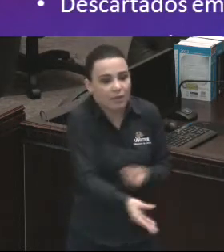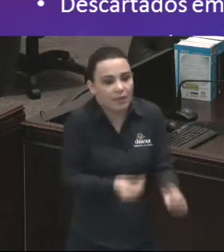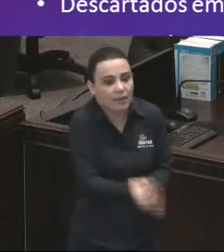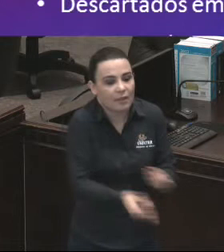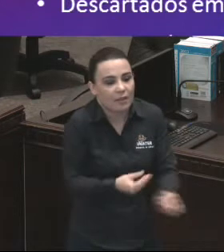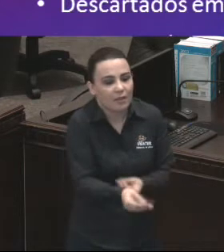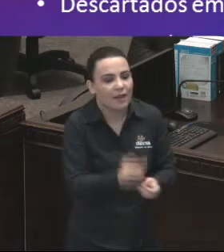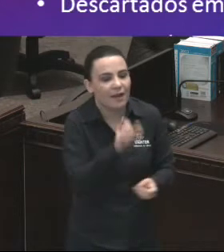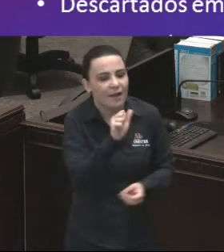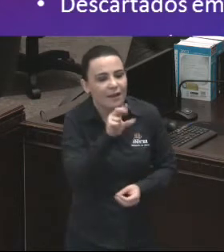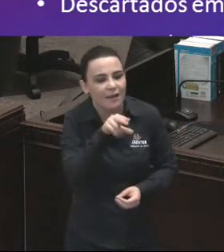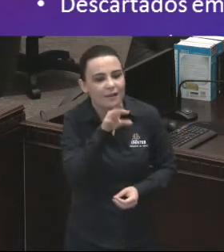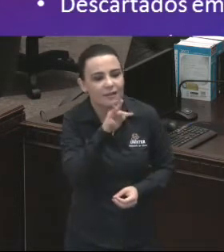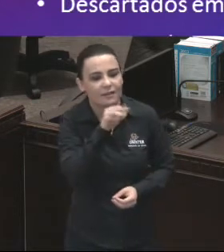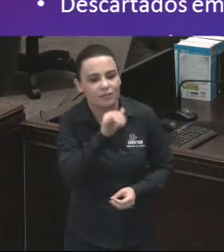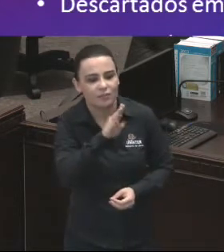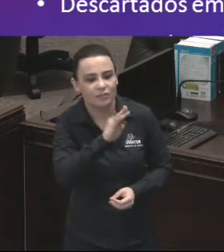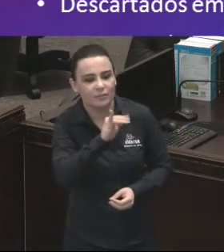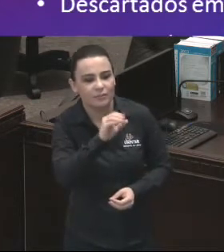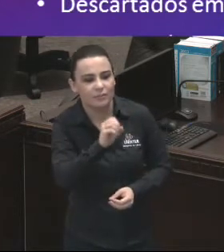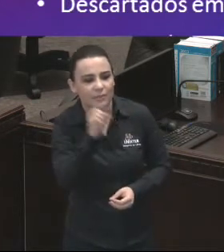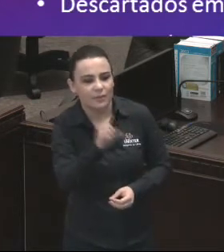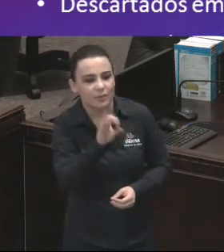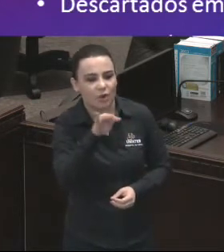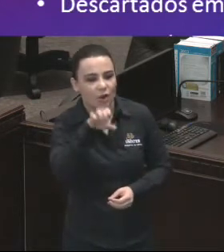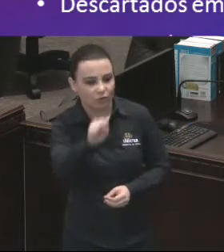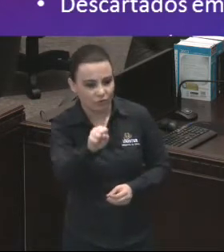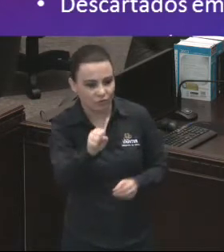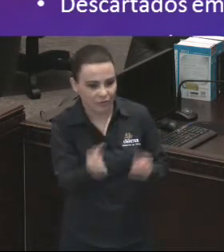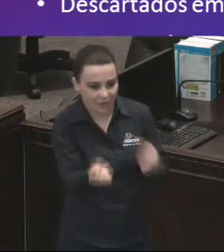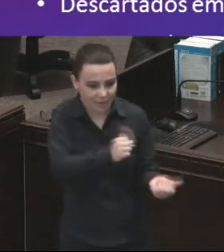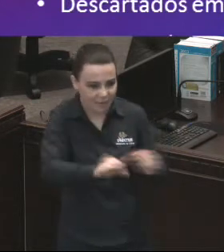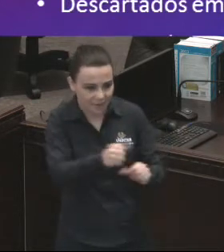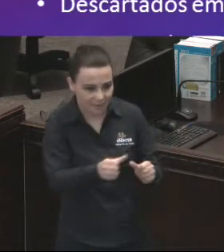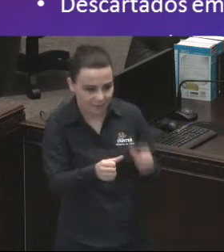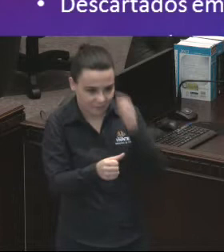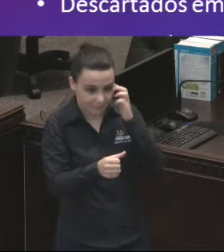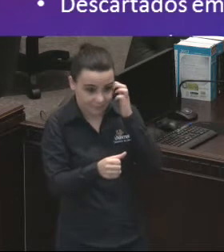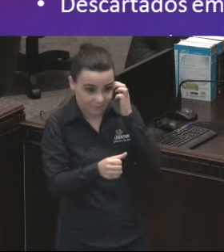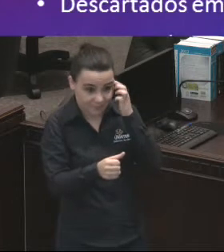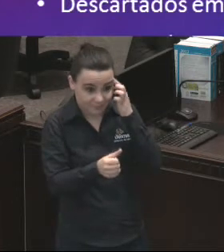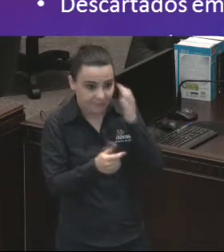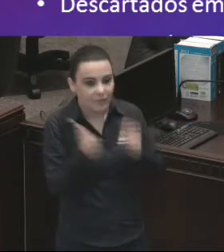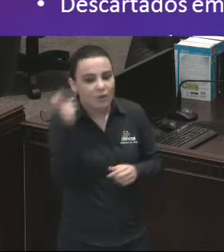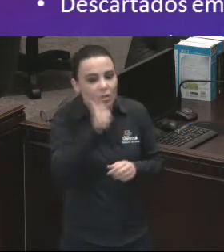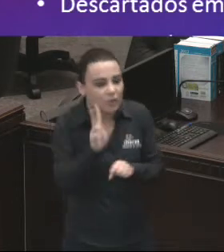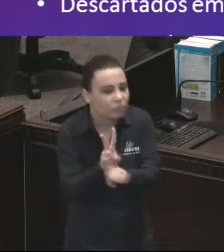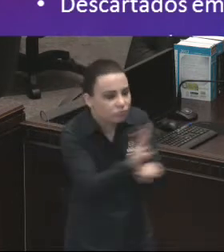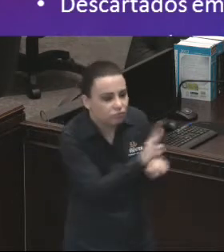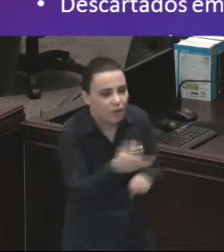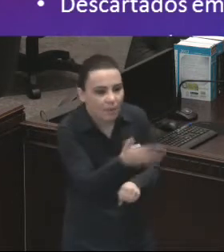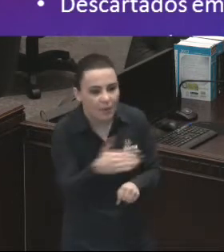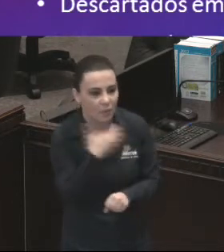água desses antibióticos, contendo esses antibióticos, são jogadas nos rios. Então a quantidade de antibióticos é muito